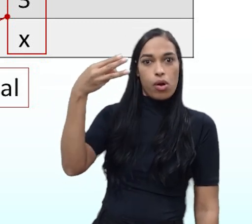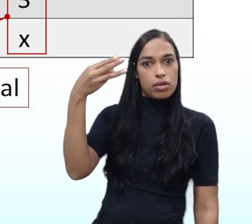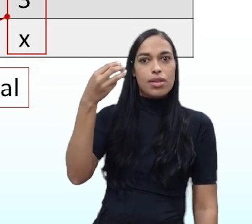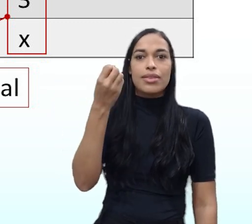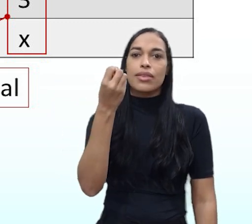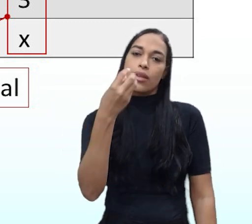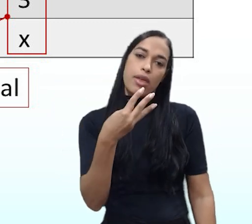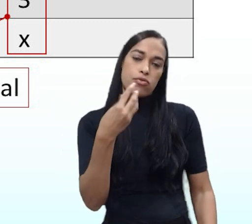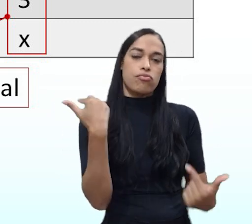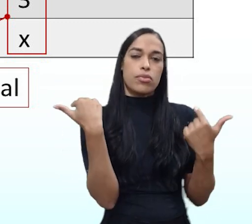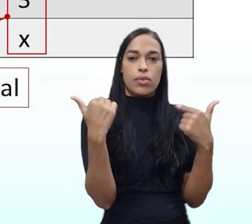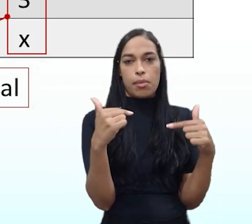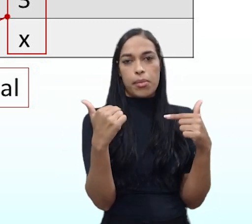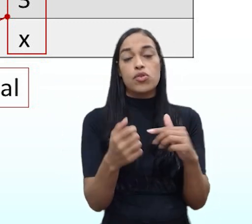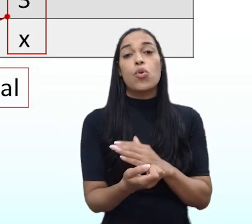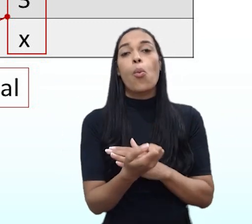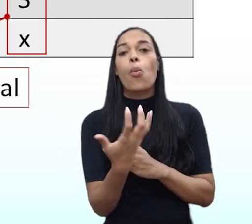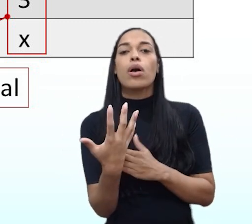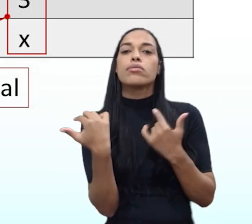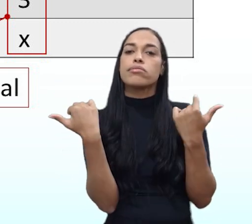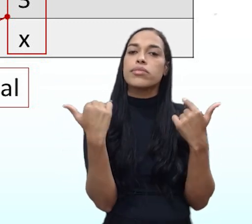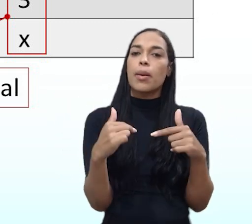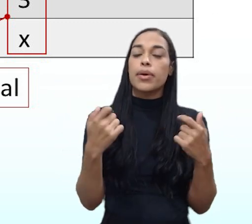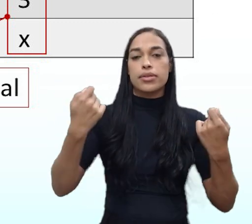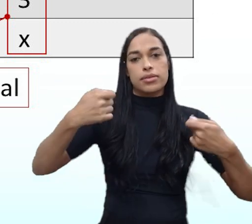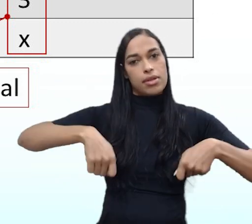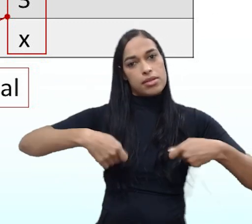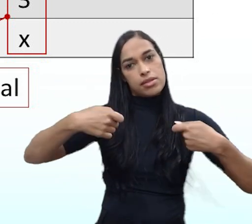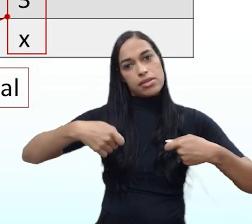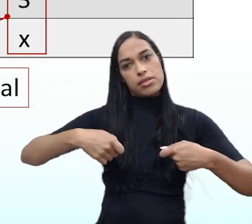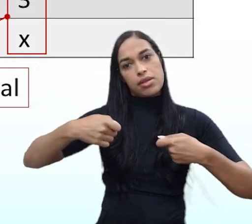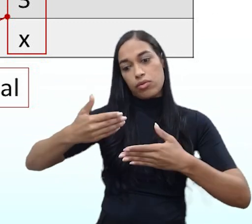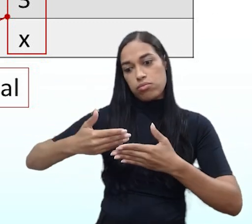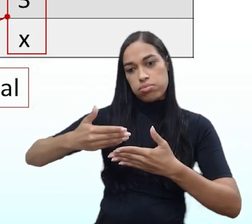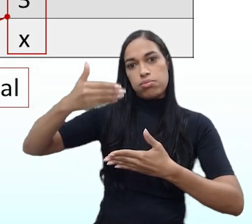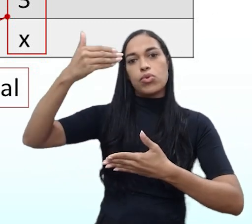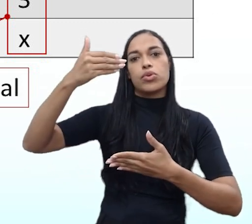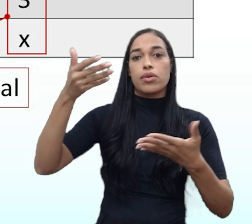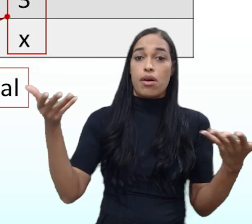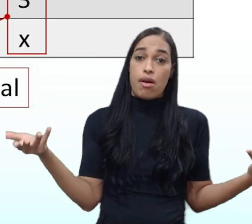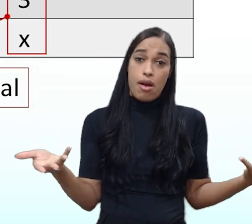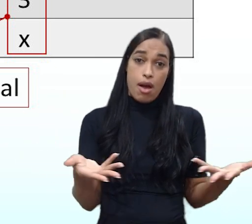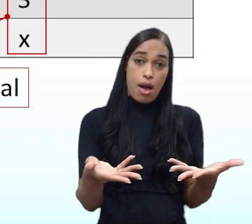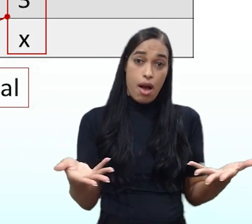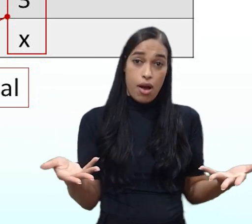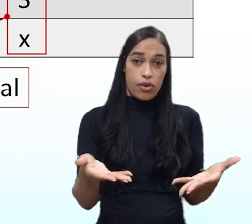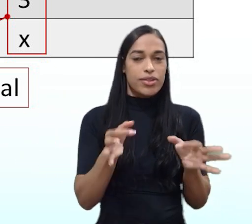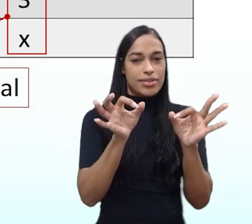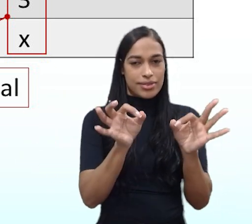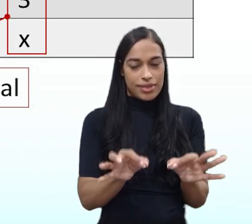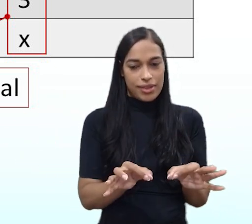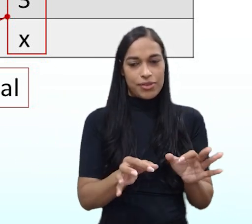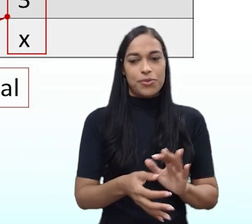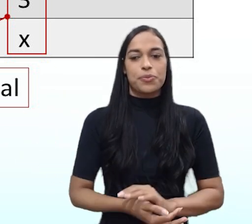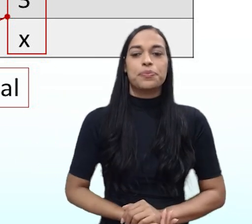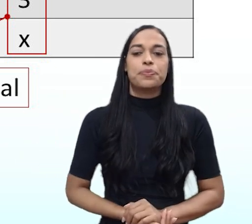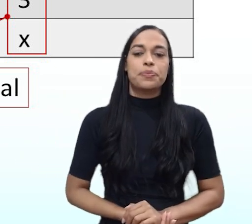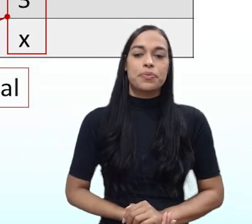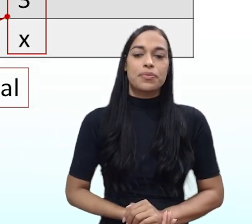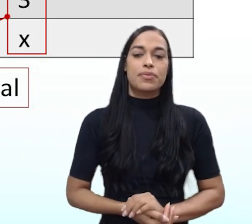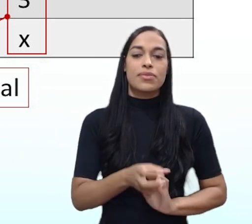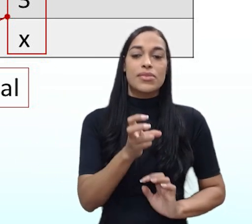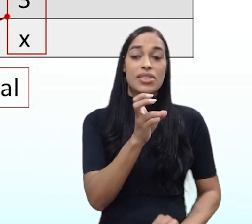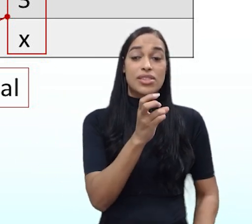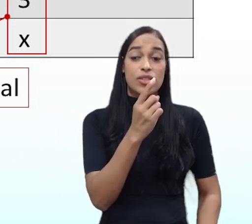quadrados, 3 trabalhadores, ok? Quantos trabalhadores serão necessários para construir um muro, agora foi escrito